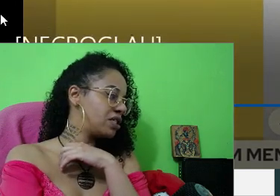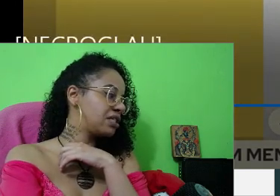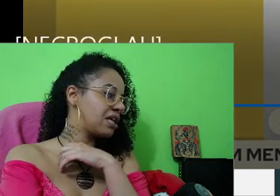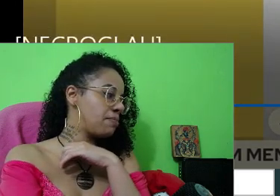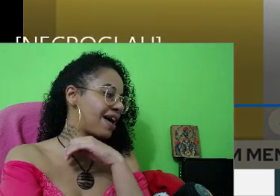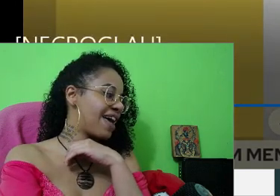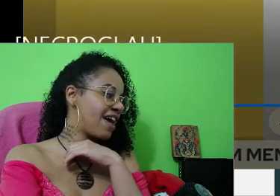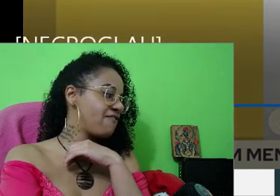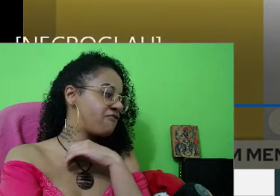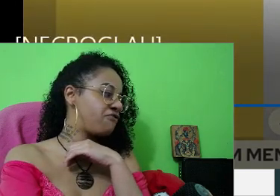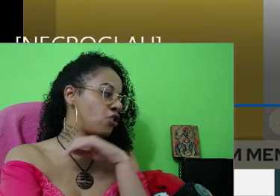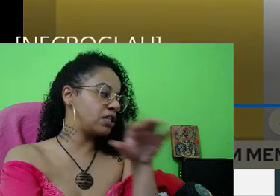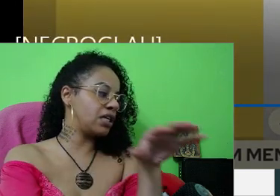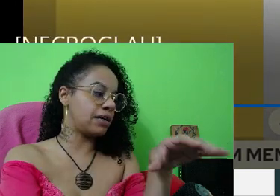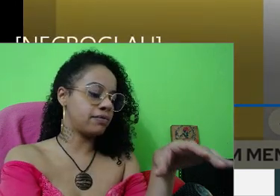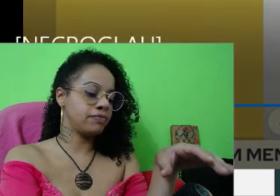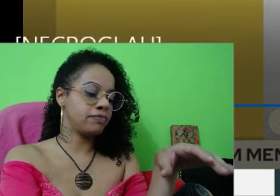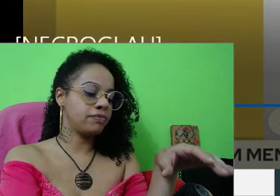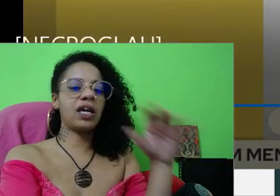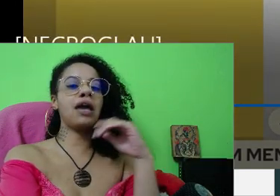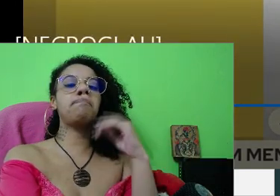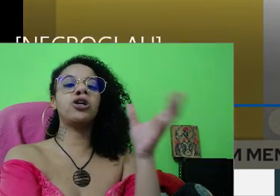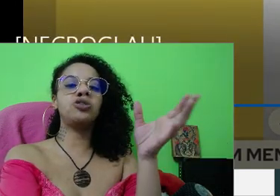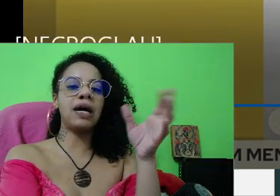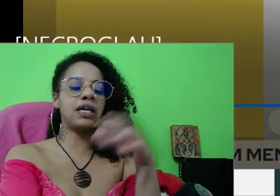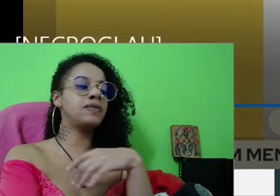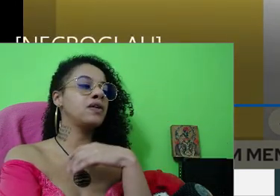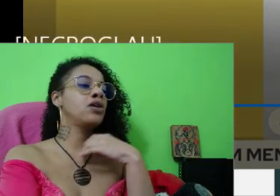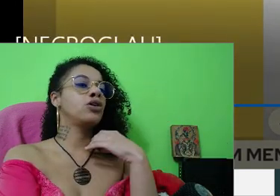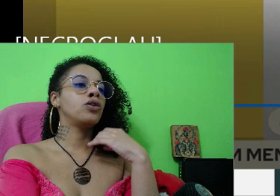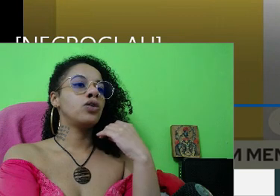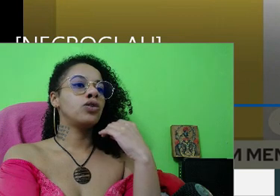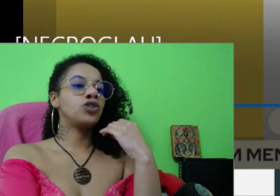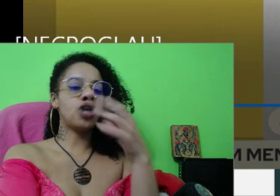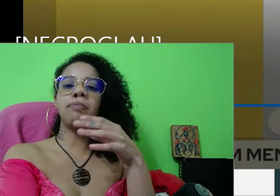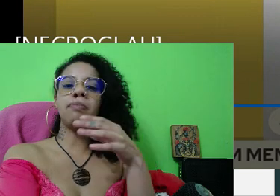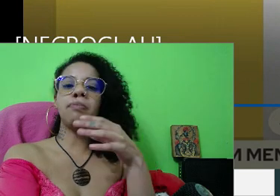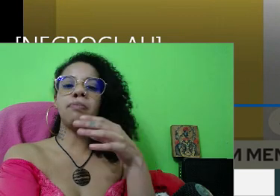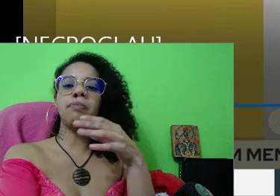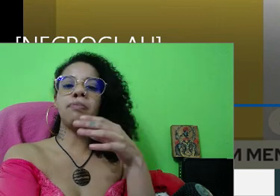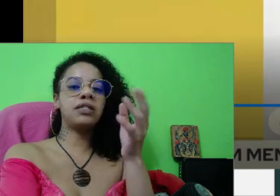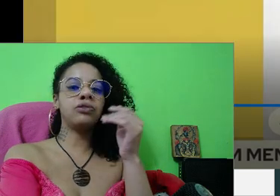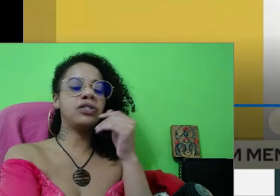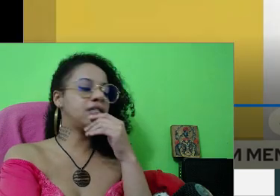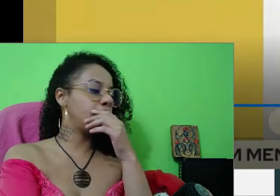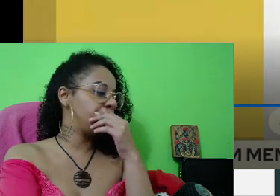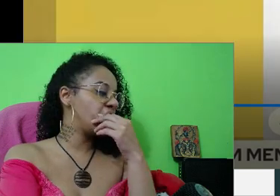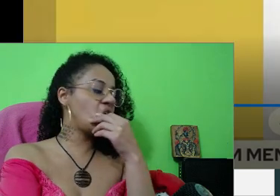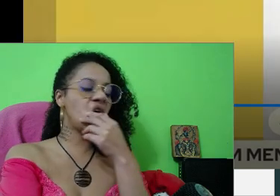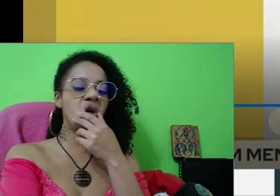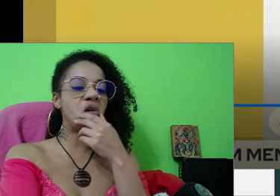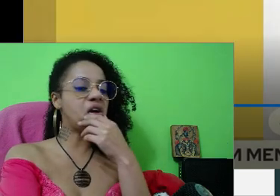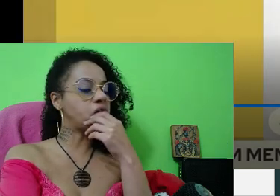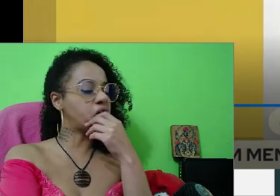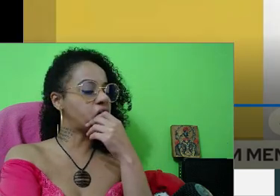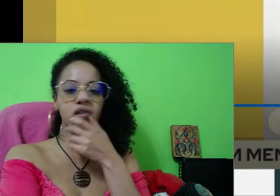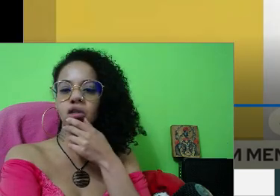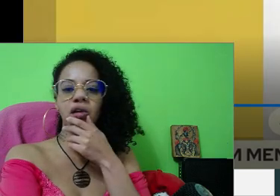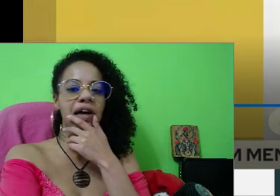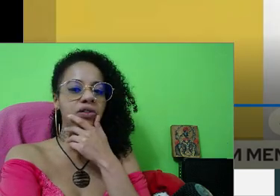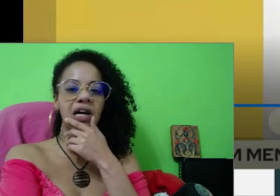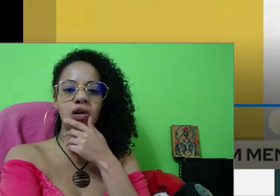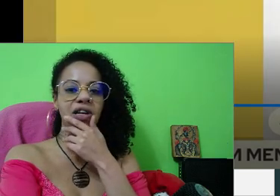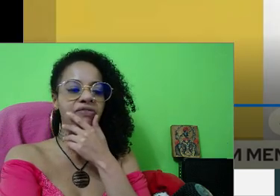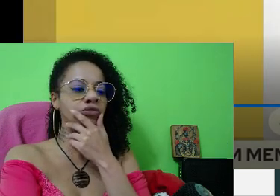o sistema é quem pode mais chora menos esse é o sistema ou eu